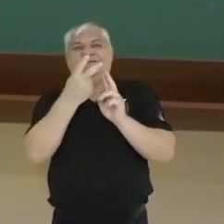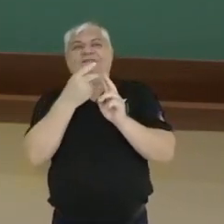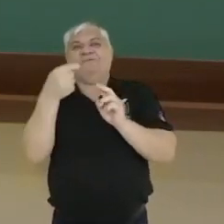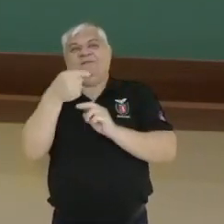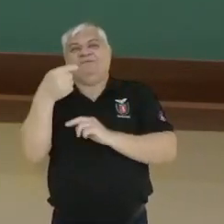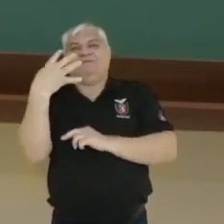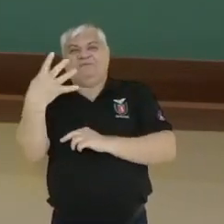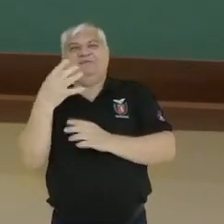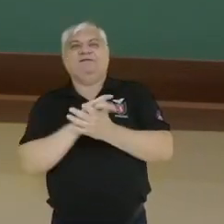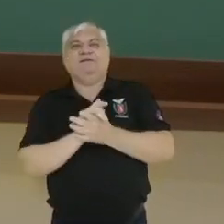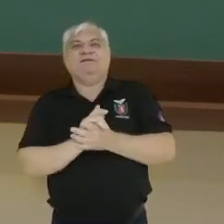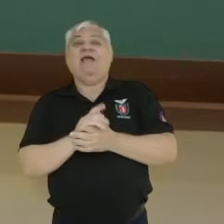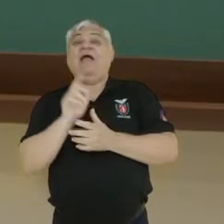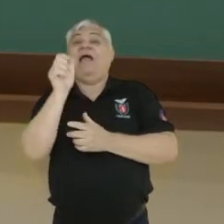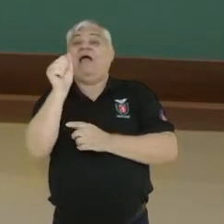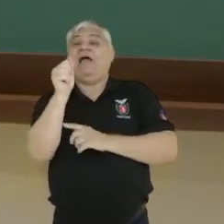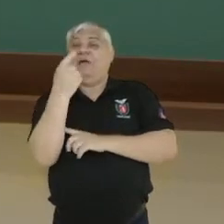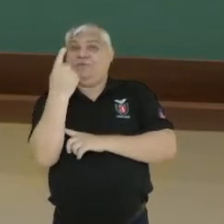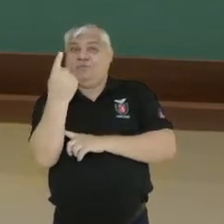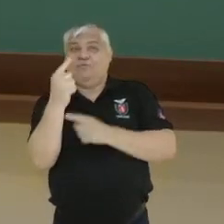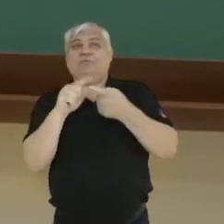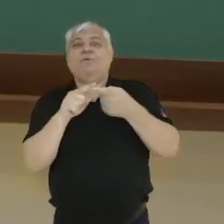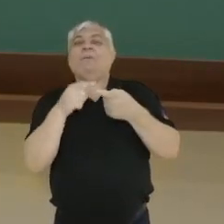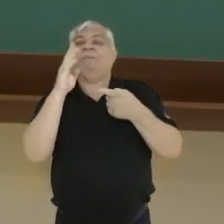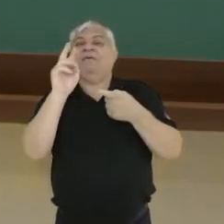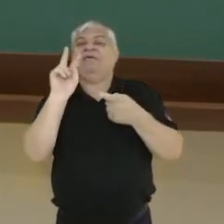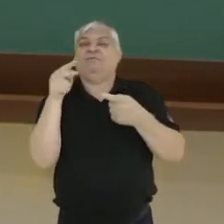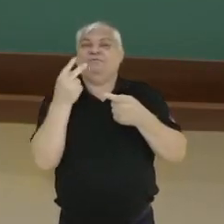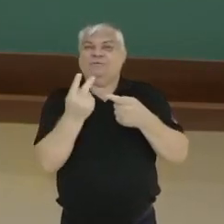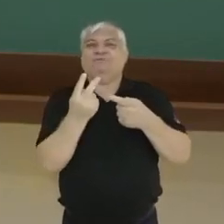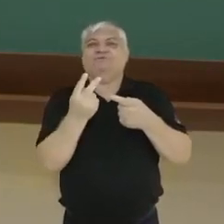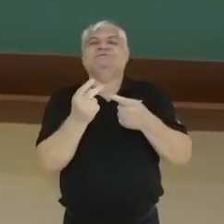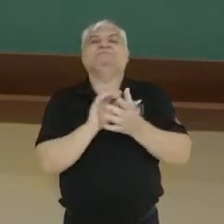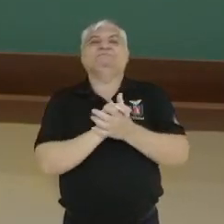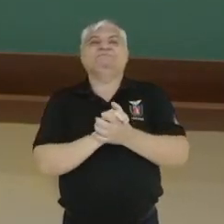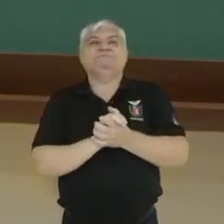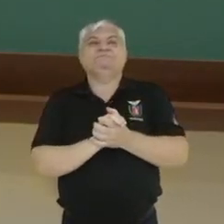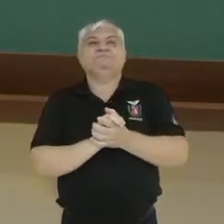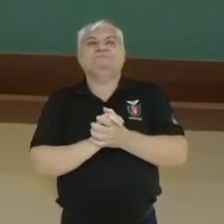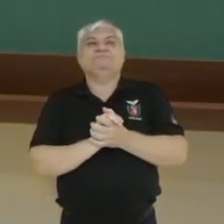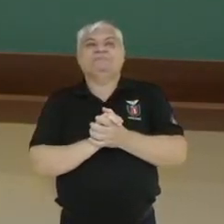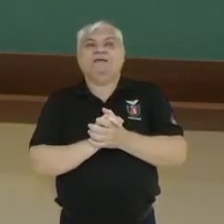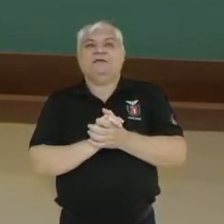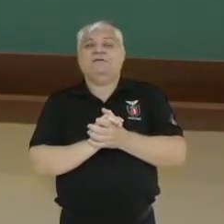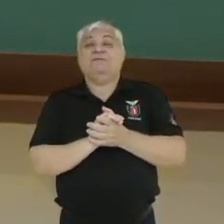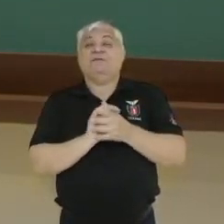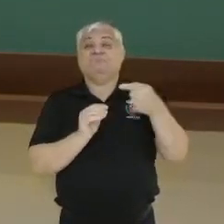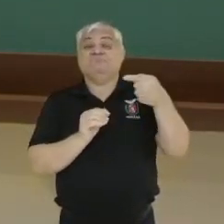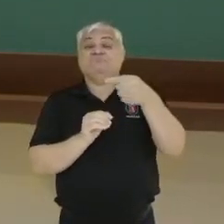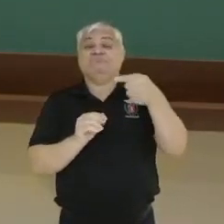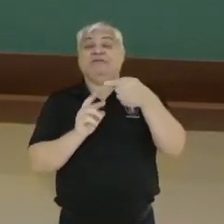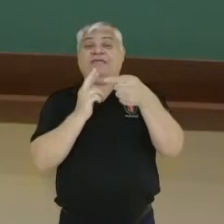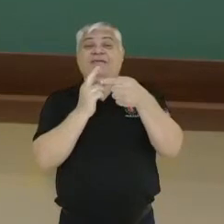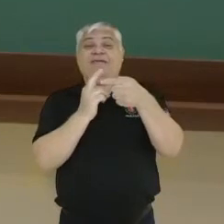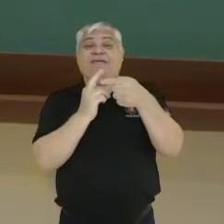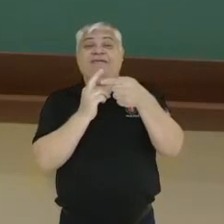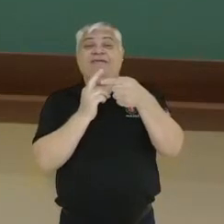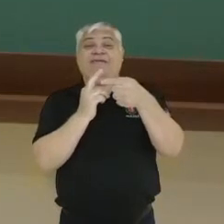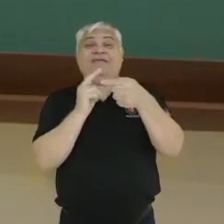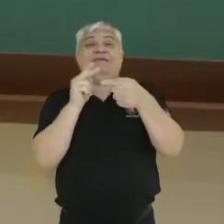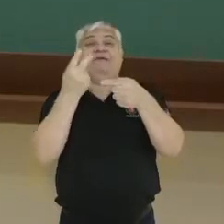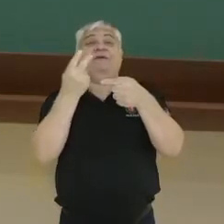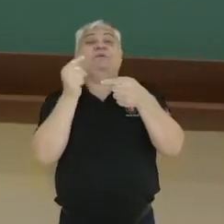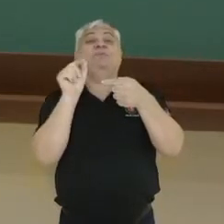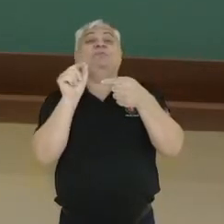vamos substituir que é 1. No lugar do B, vamos substituir que é menos 2. E vamos ter como incógnita o R. Isso, né, que é